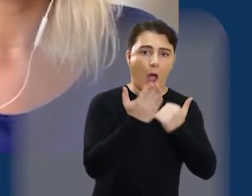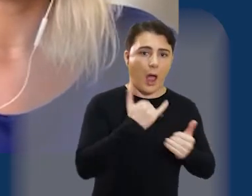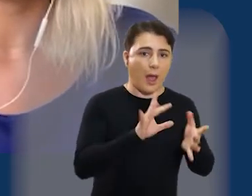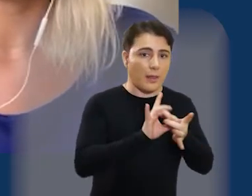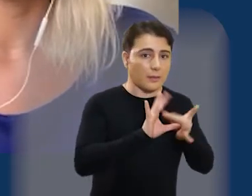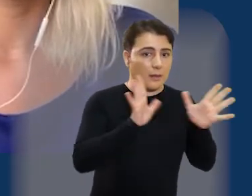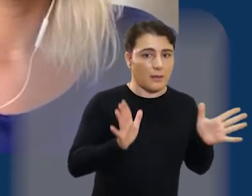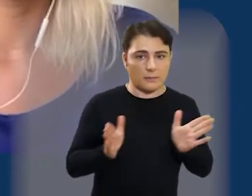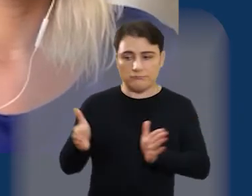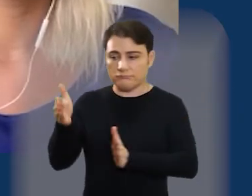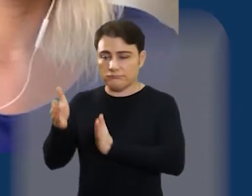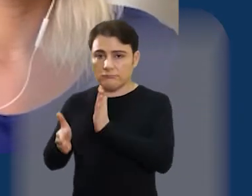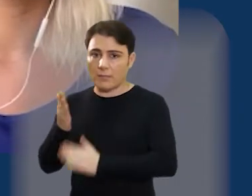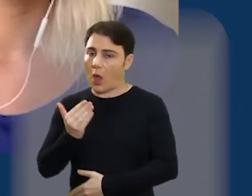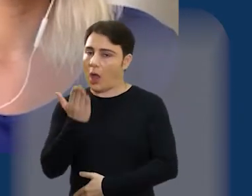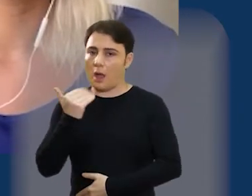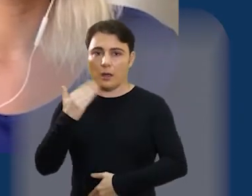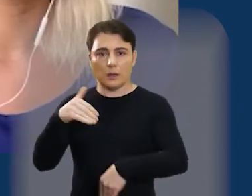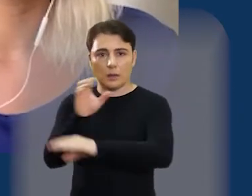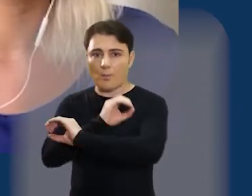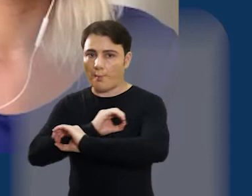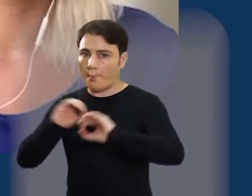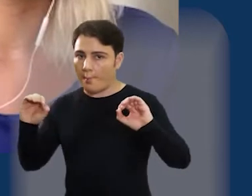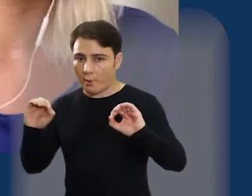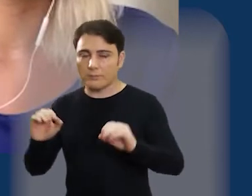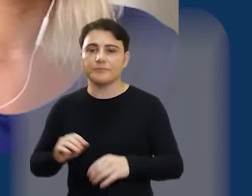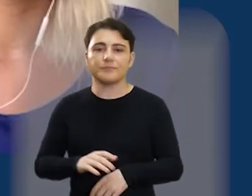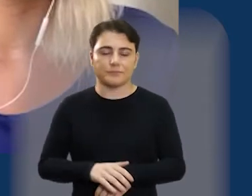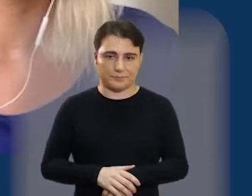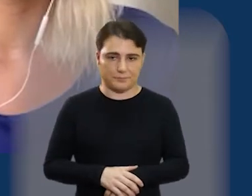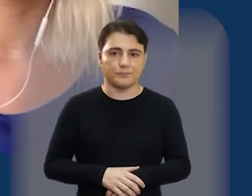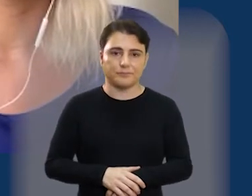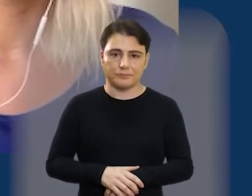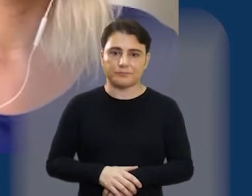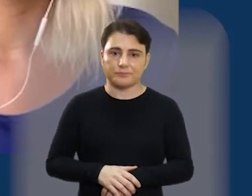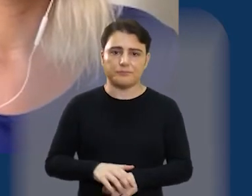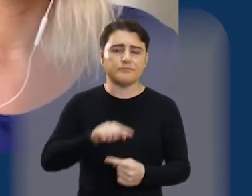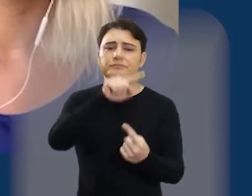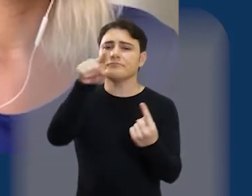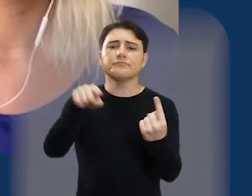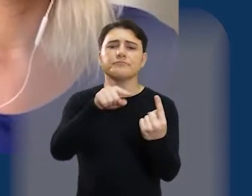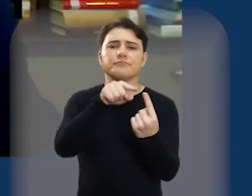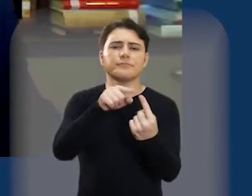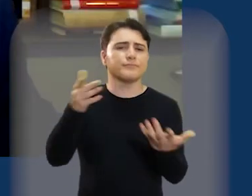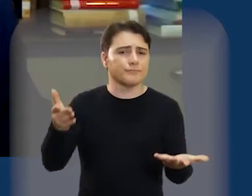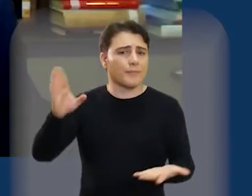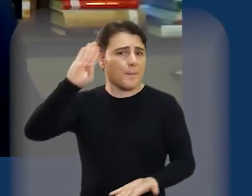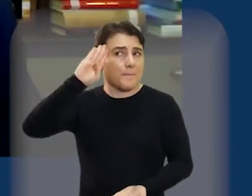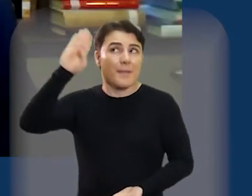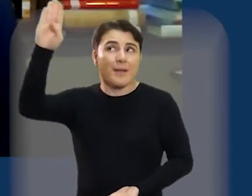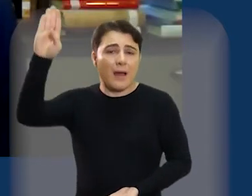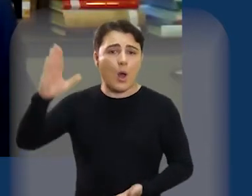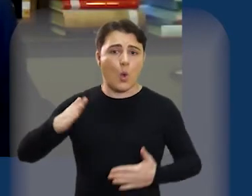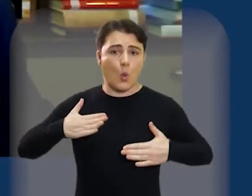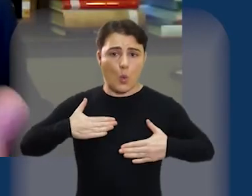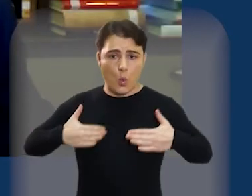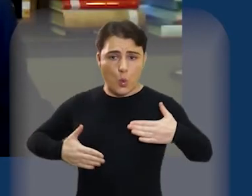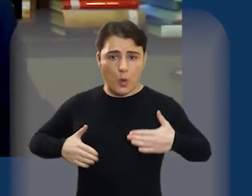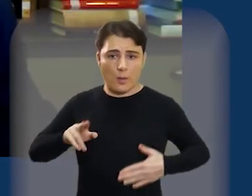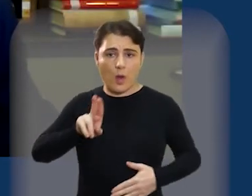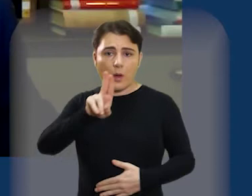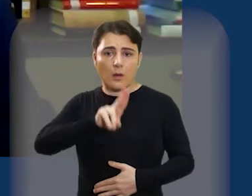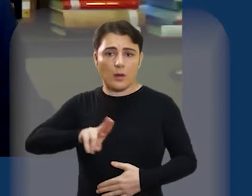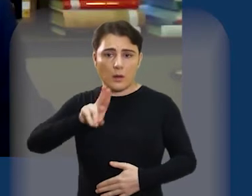de ingestão alimentar e períodos de jejum. Quer dizer, o objetivo básico é fazer com